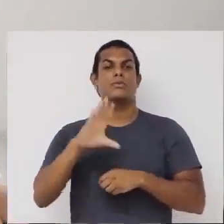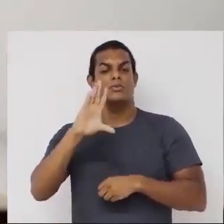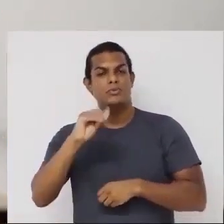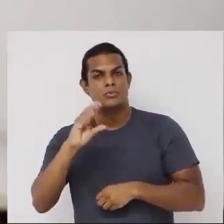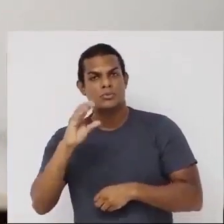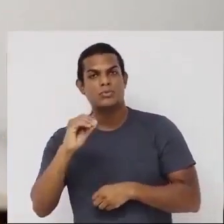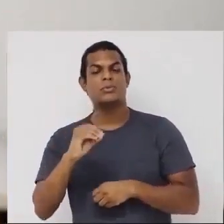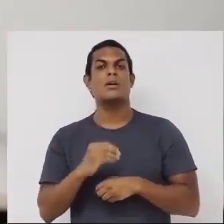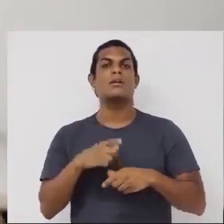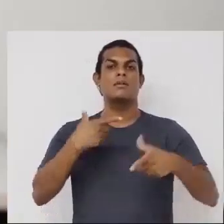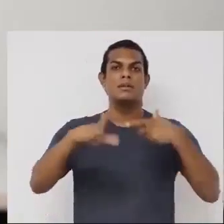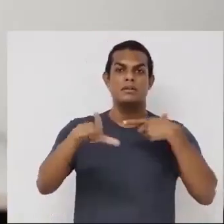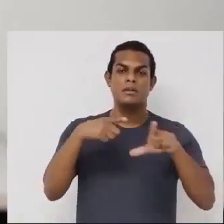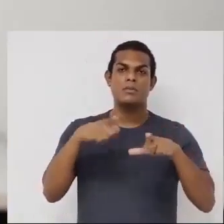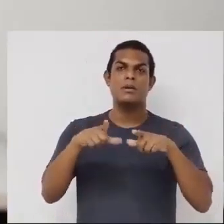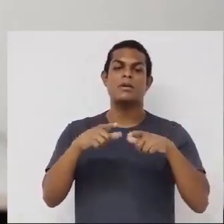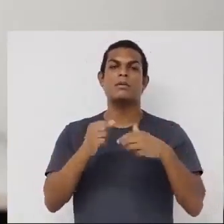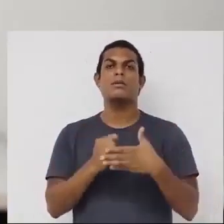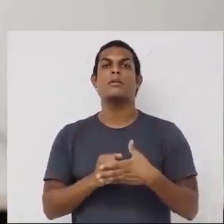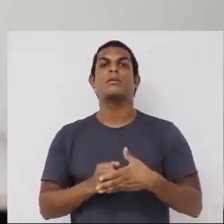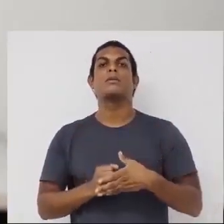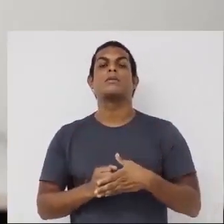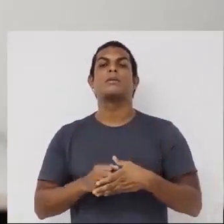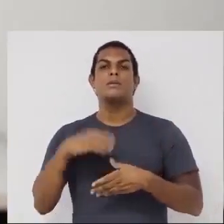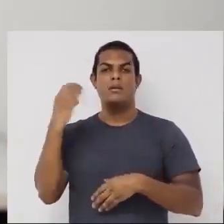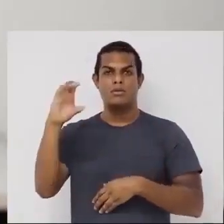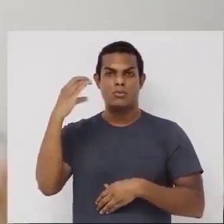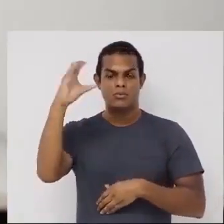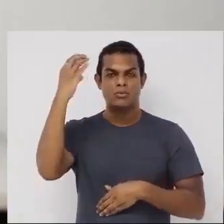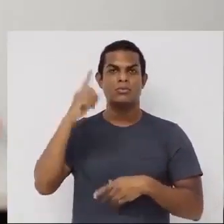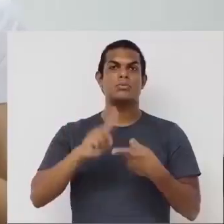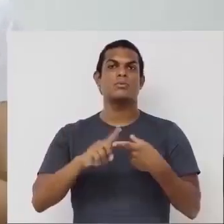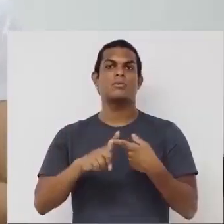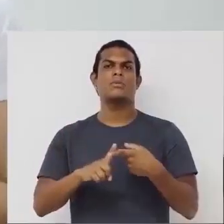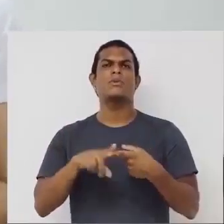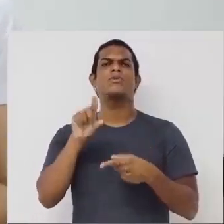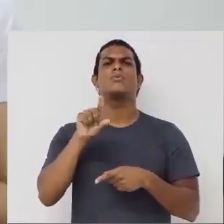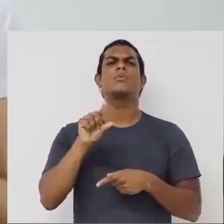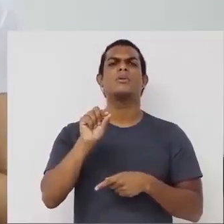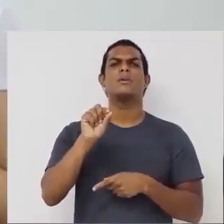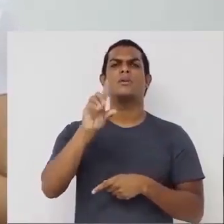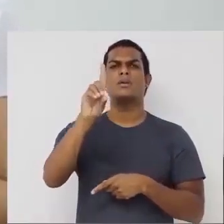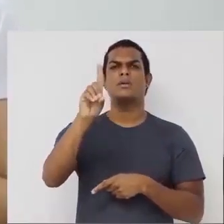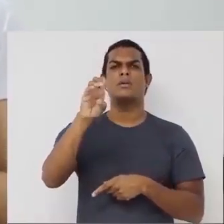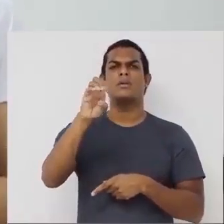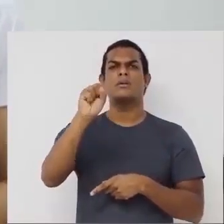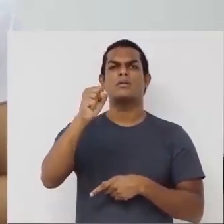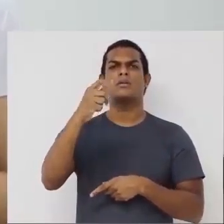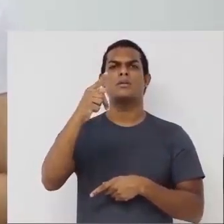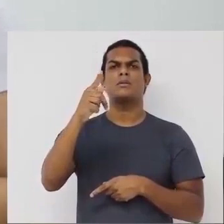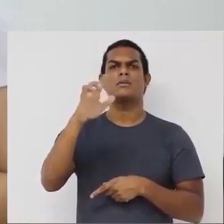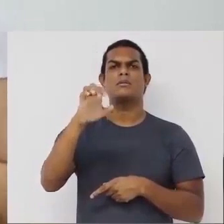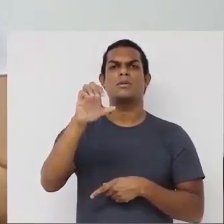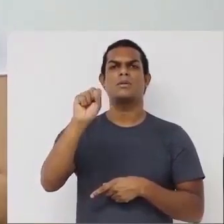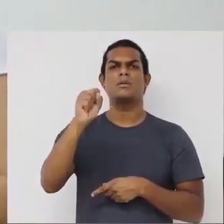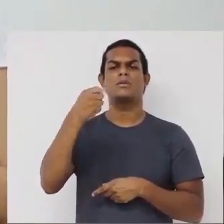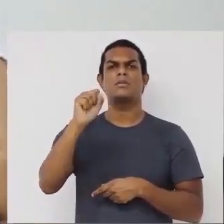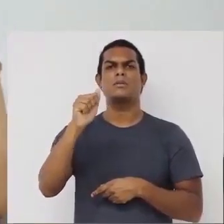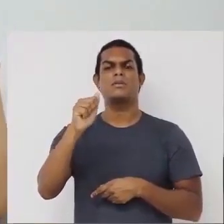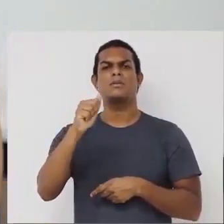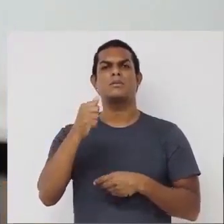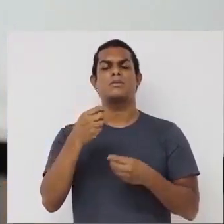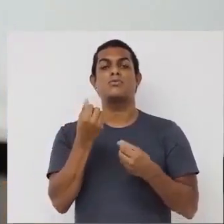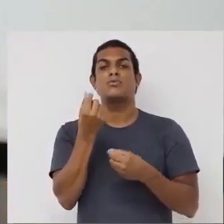picolé é custo. E aí, o que seriam as despesas? As despesas são os gastos que eu tenho que não são